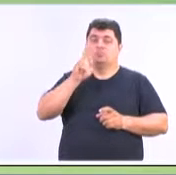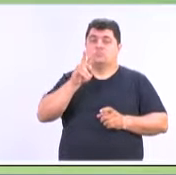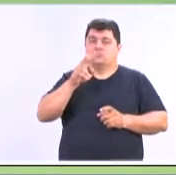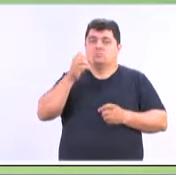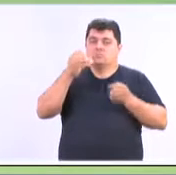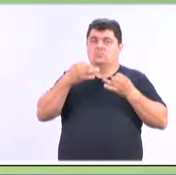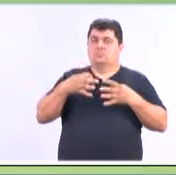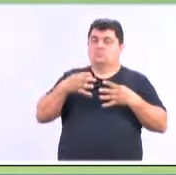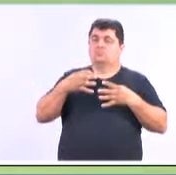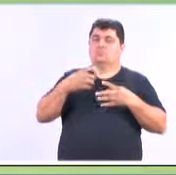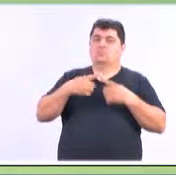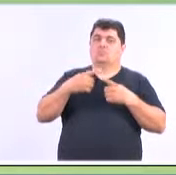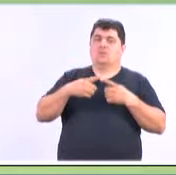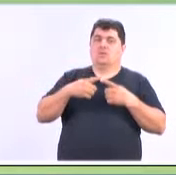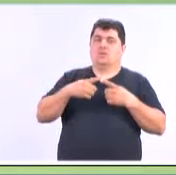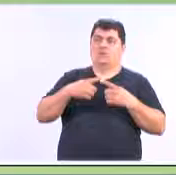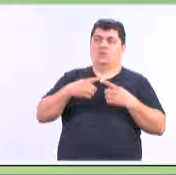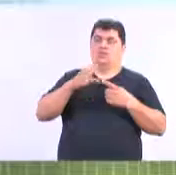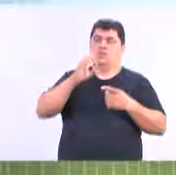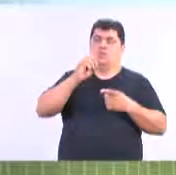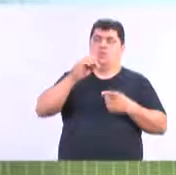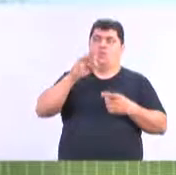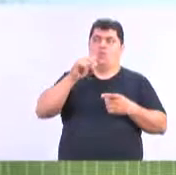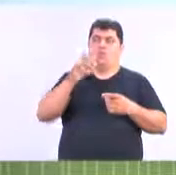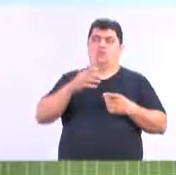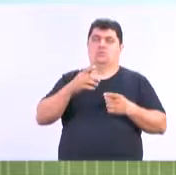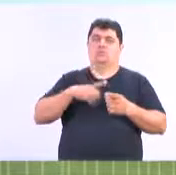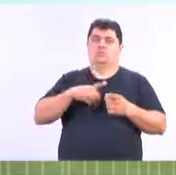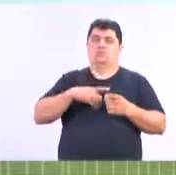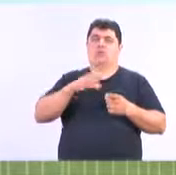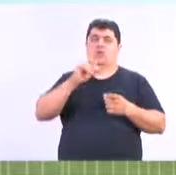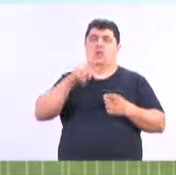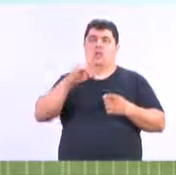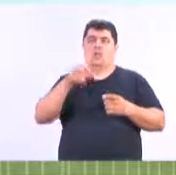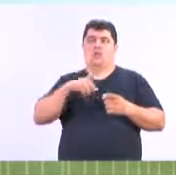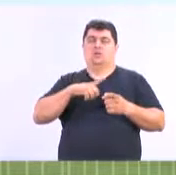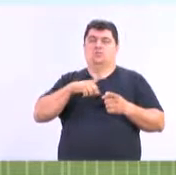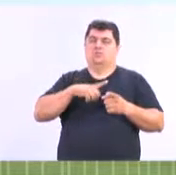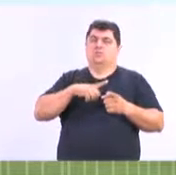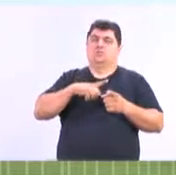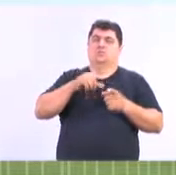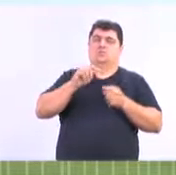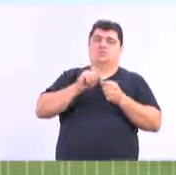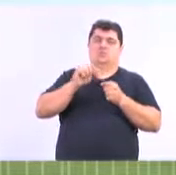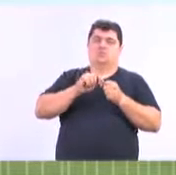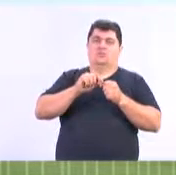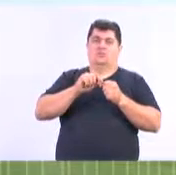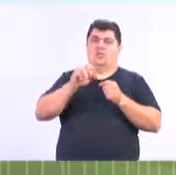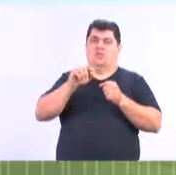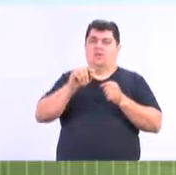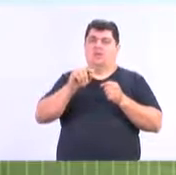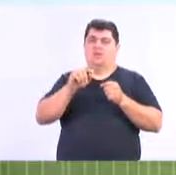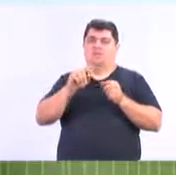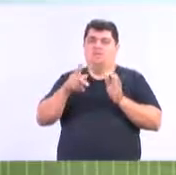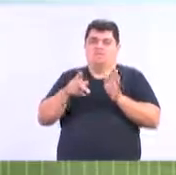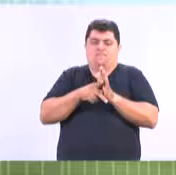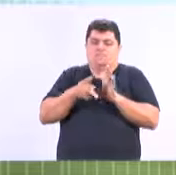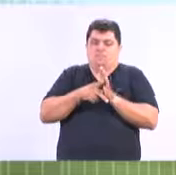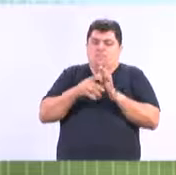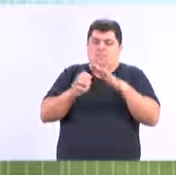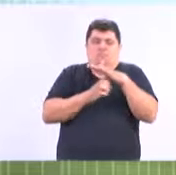contas a receber, contas a receber, clientes, fornecedores, fiz até uma observação na parte da aula, essa parte operacional da